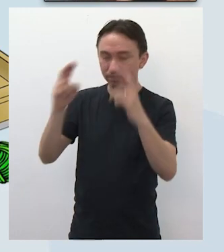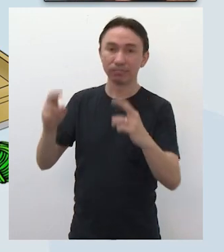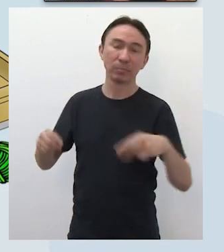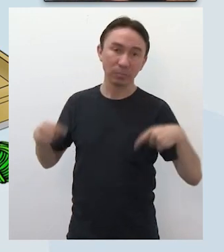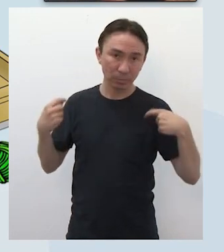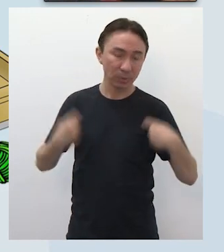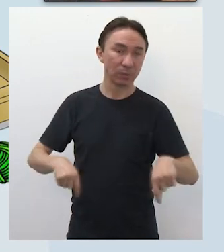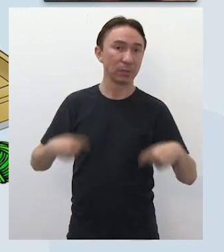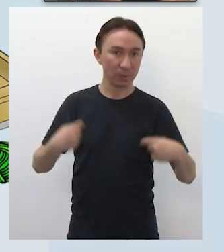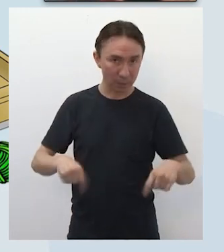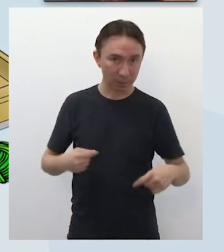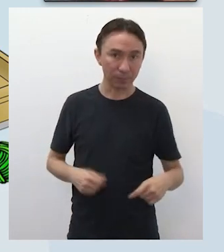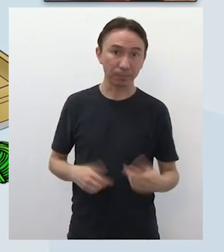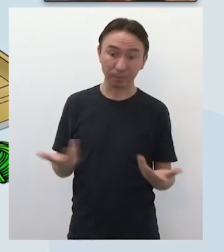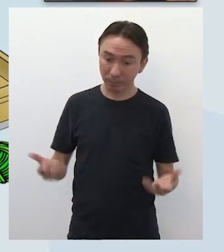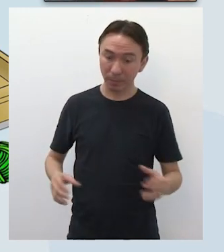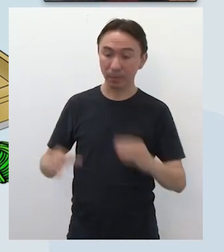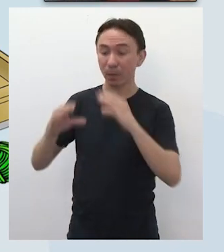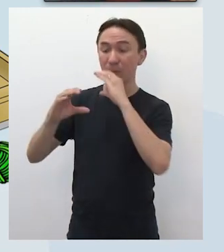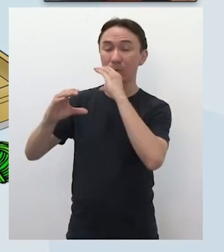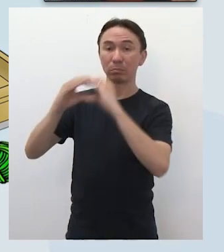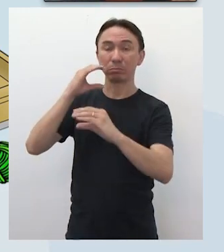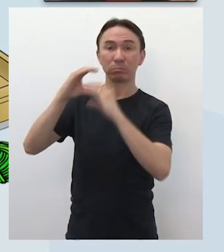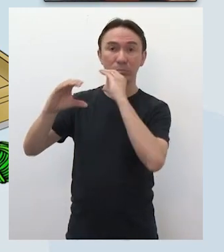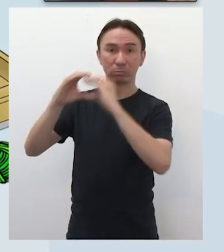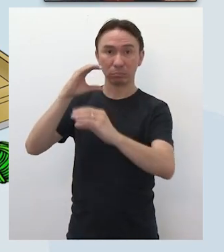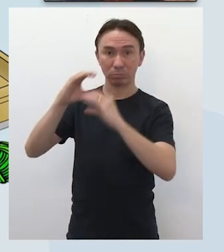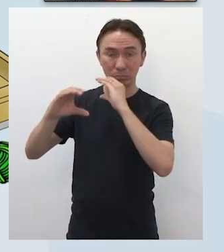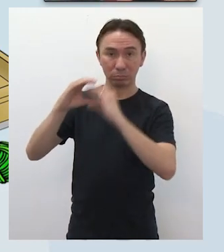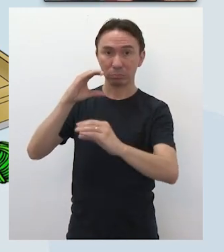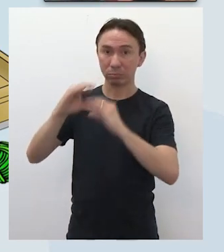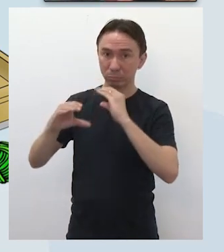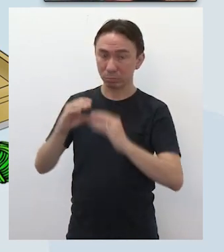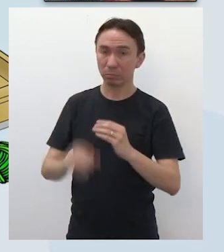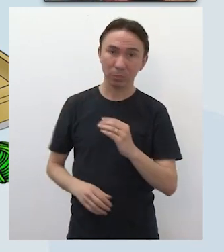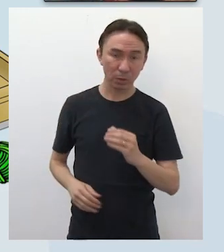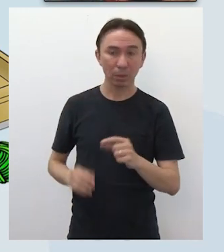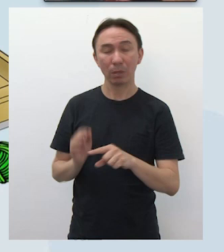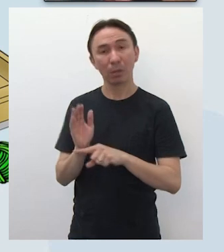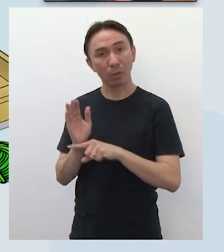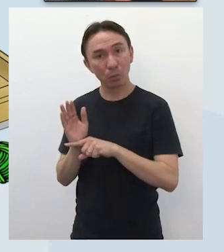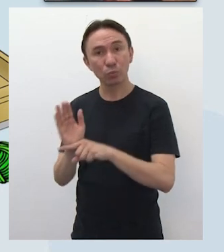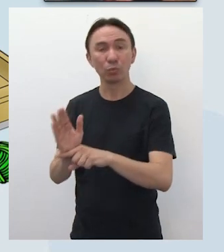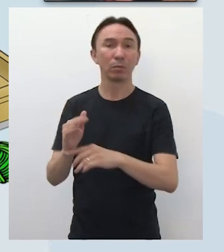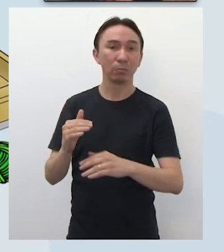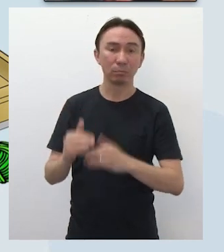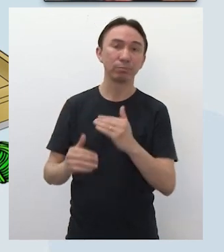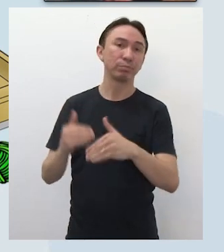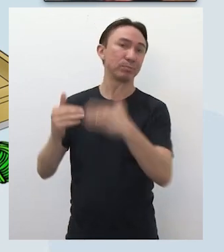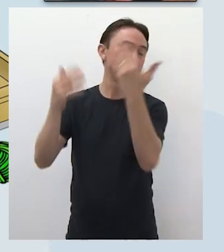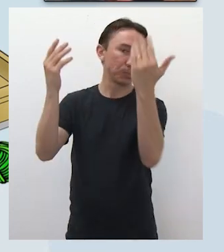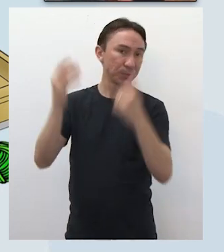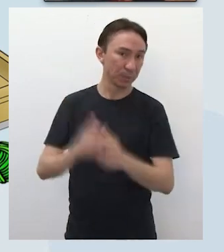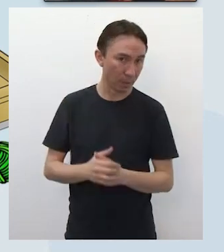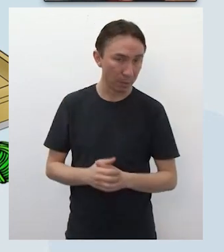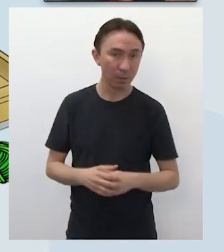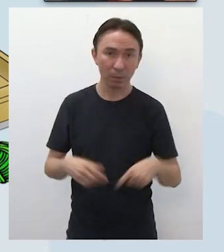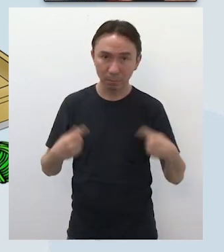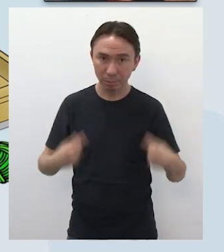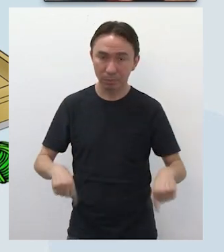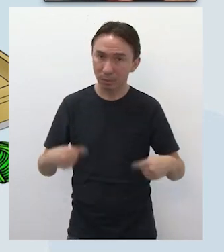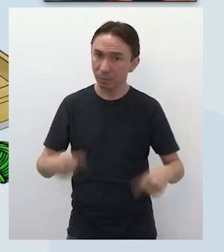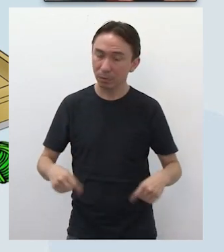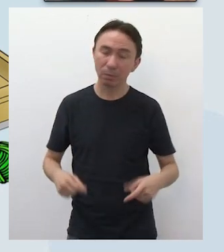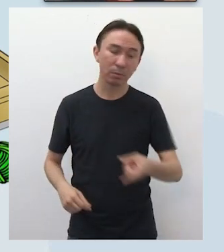de comunicação que nós consideramos construtiva, né? E que precisam estar presentes, de fato, no nosso